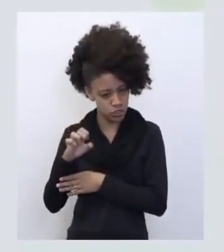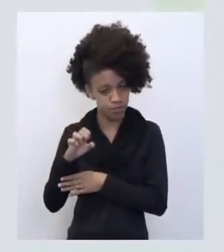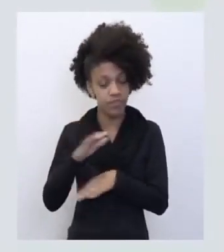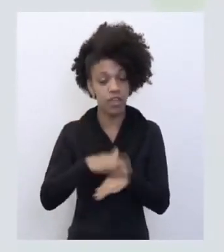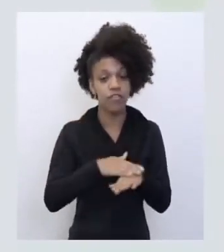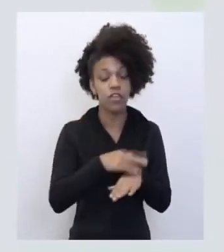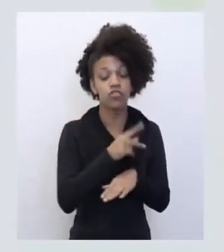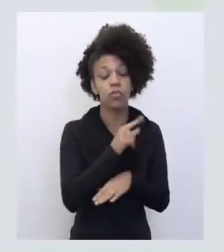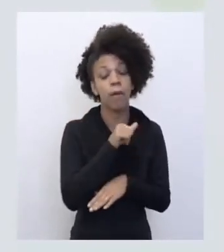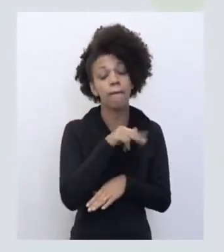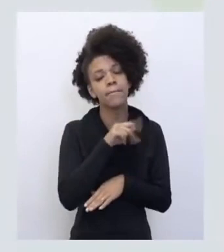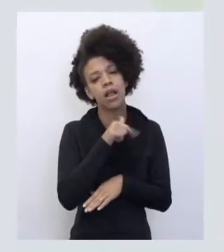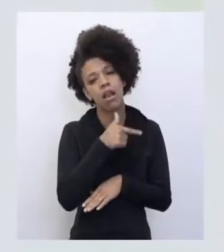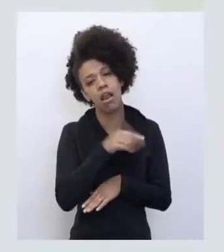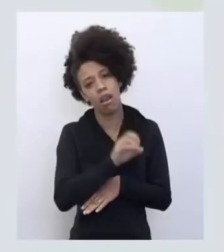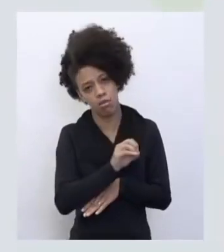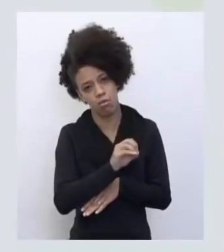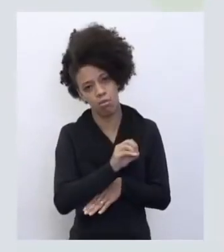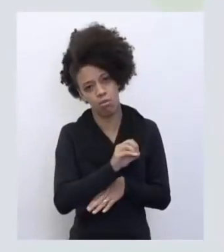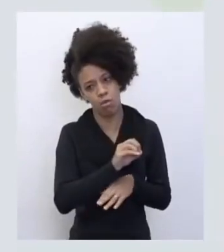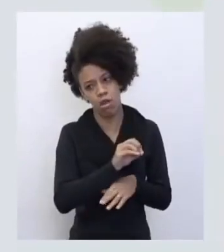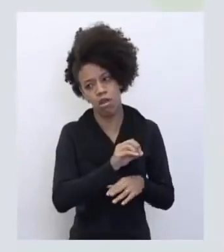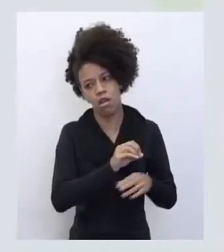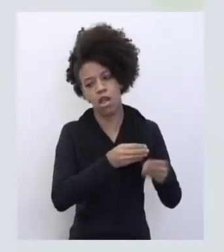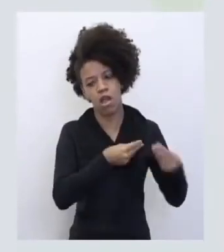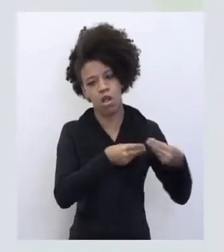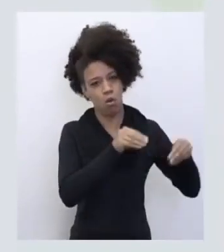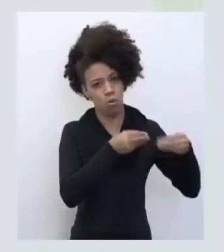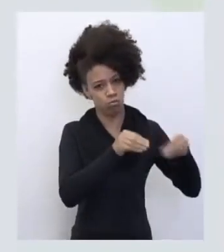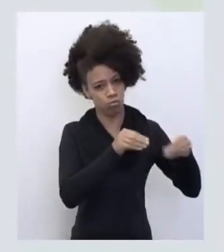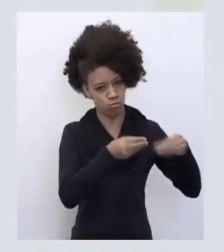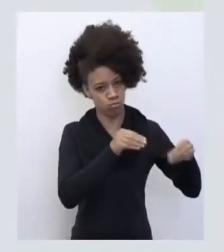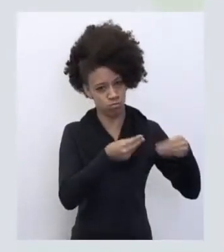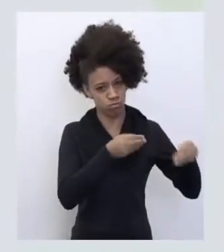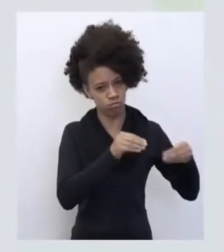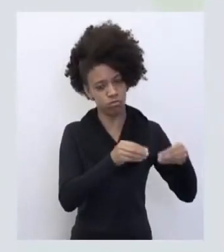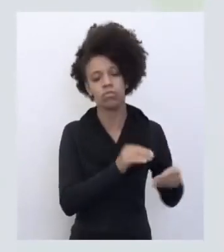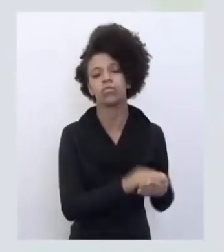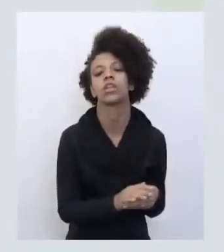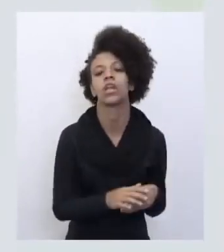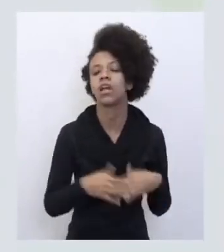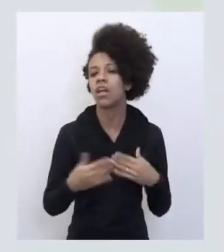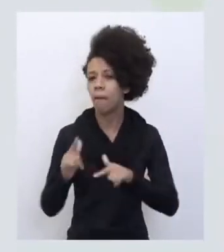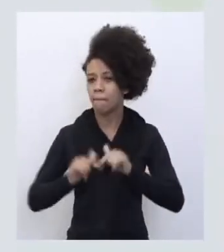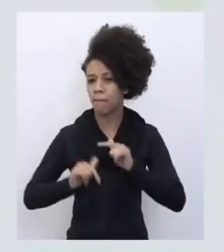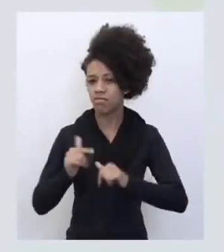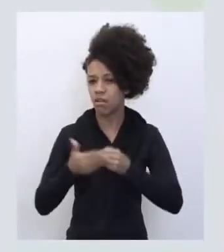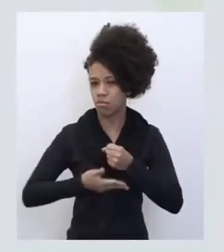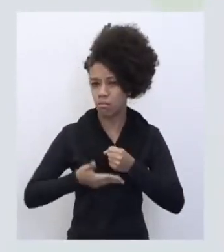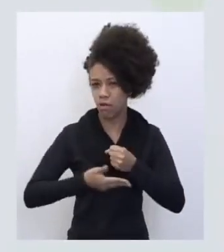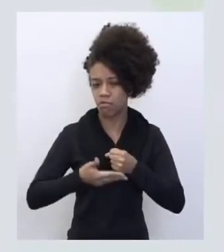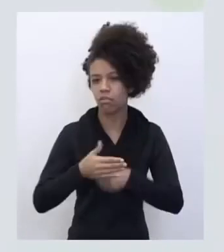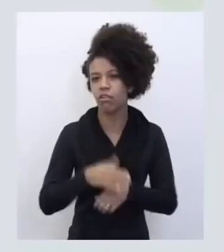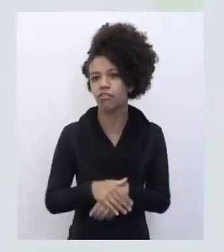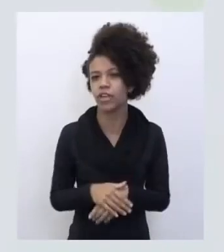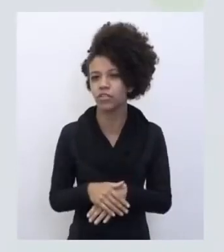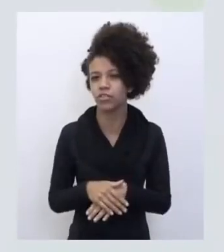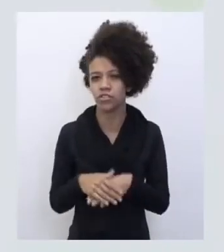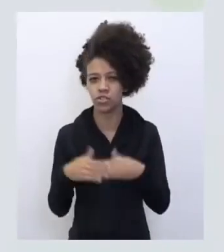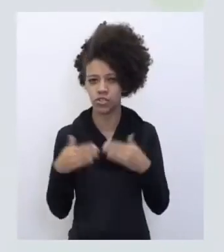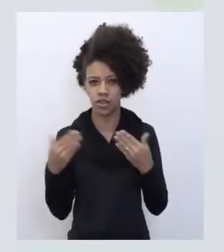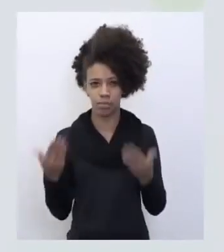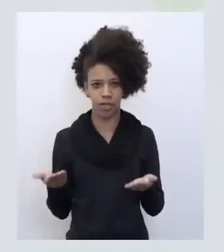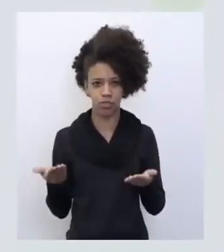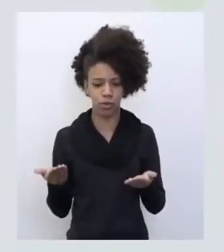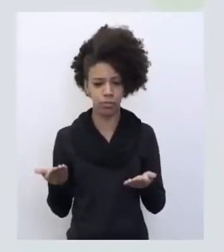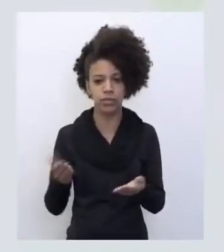descartado. Papelão e a colagem foi realizada com silicone. Então, os materiais básicos são papelão e silicone. E